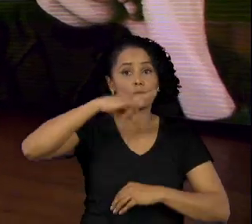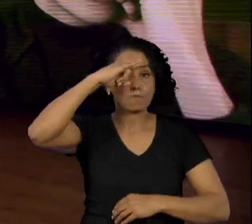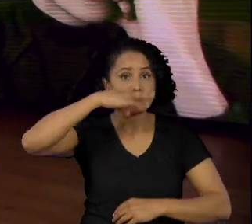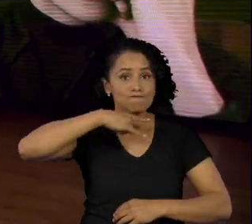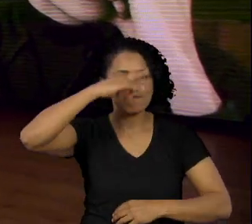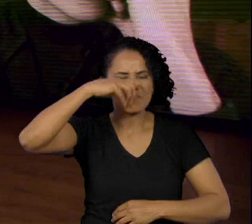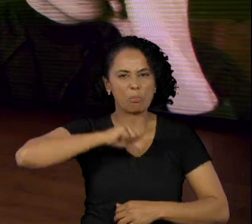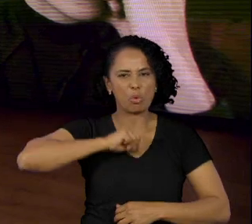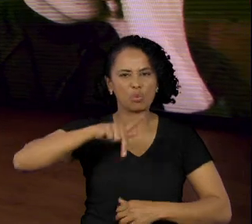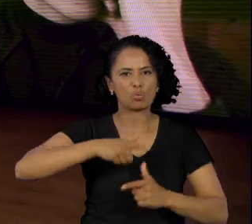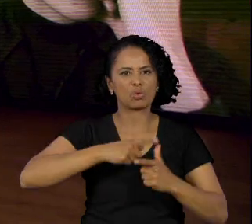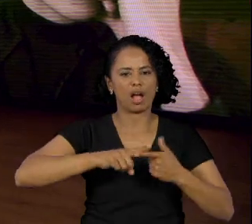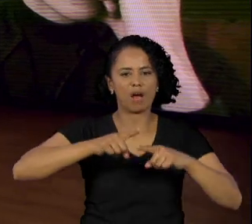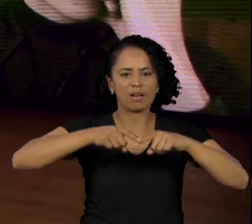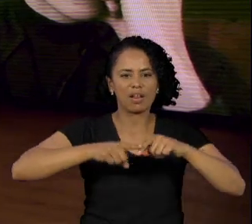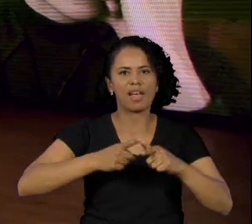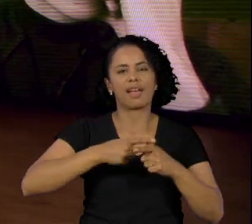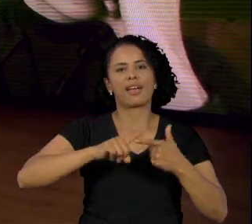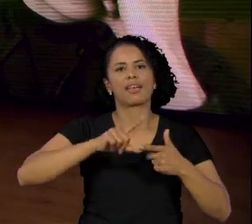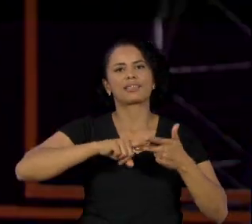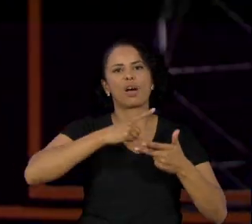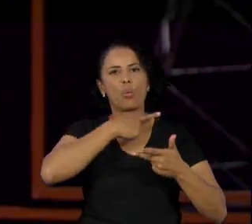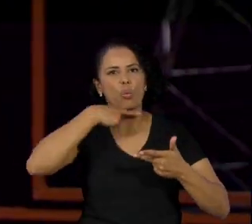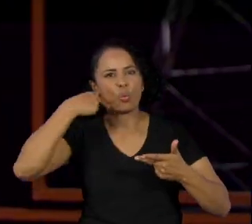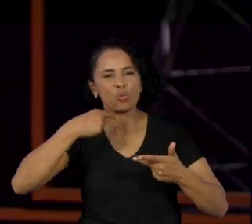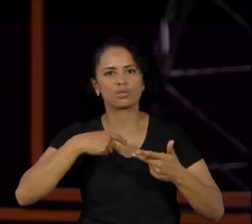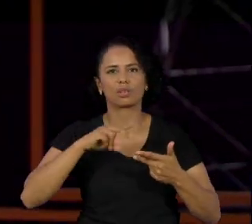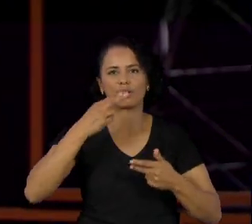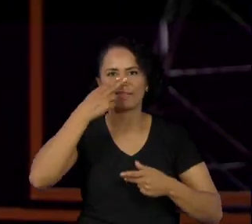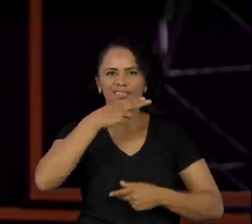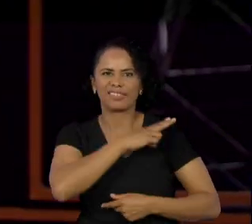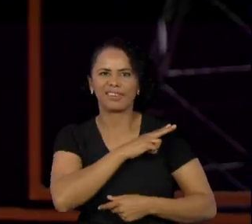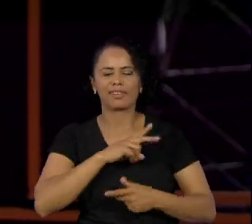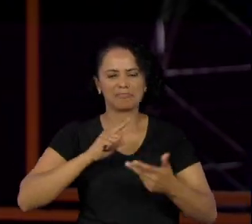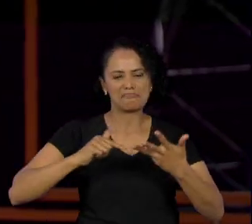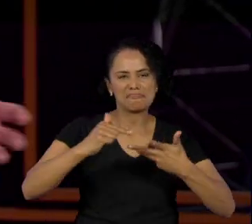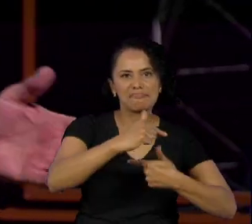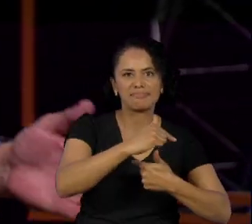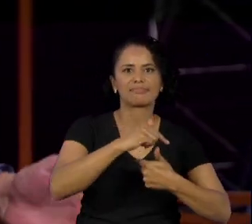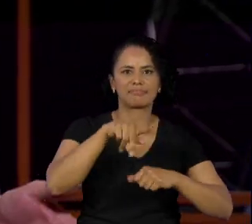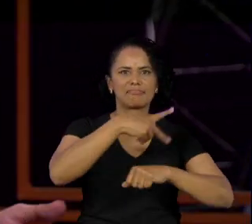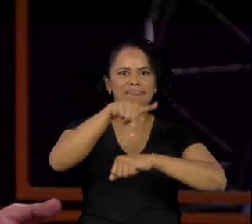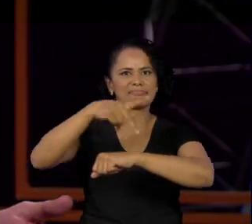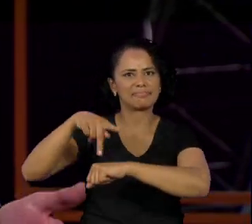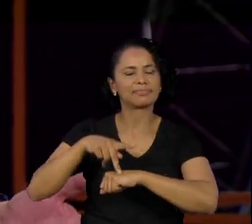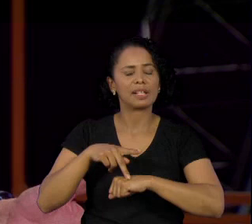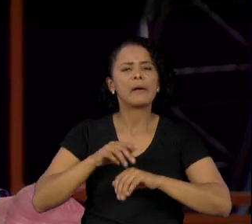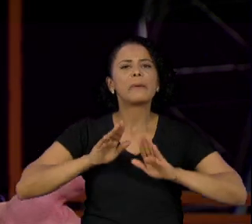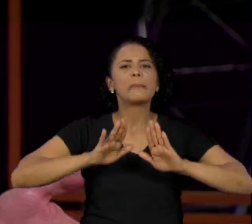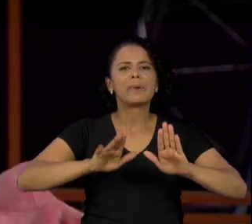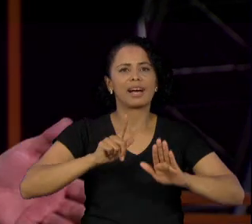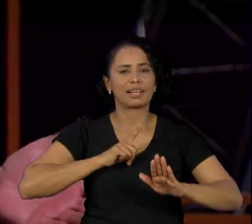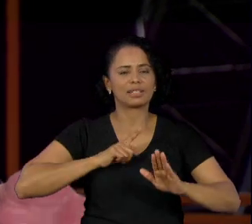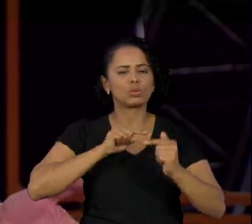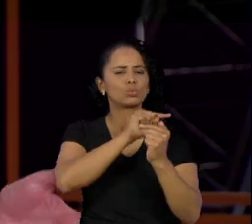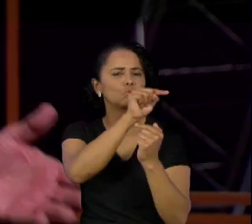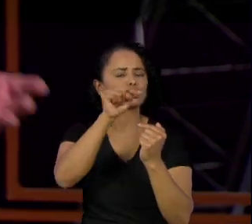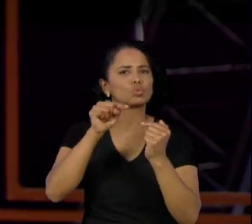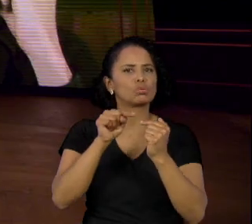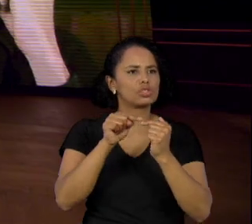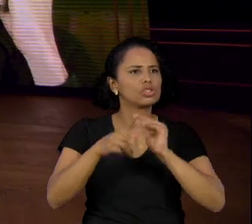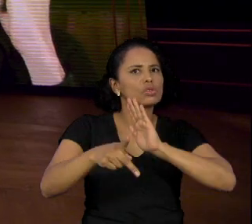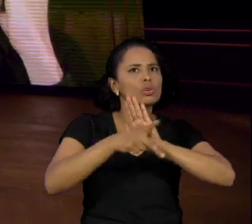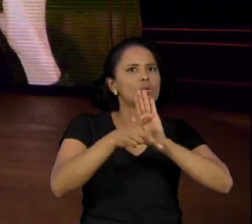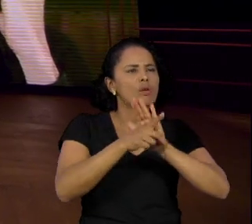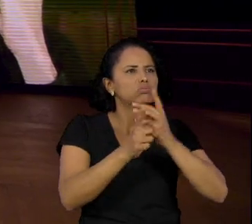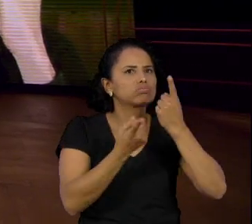Portugal, Grécia, França, Rússia, Vietnã. Agora, nessa trama, um dos motivos, uma das razões de sucesso, que